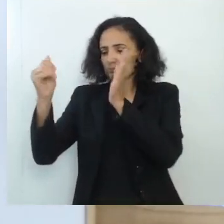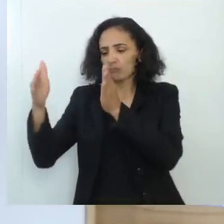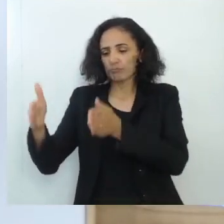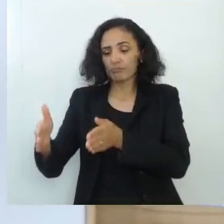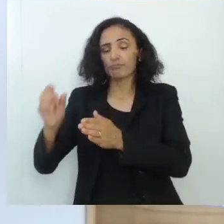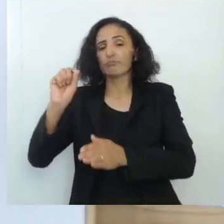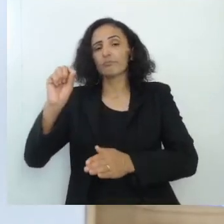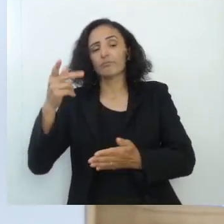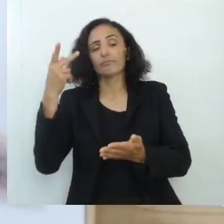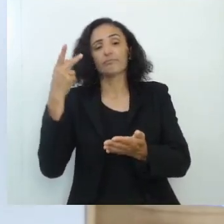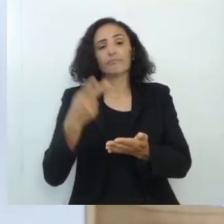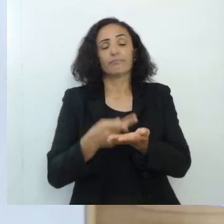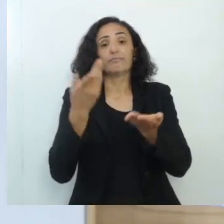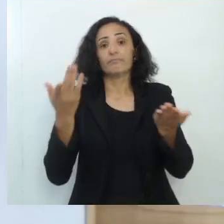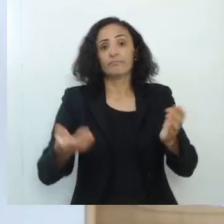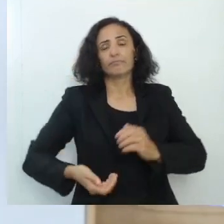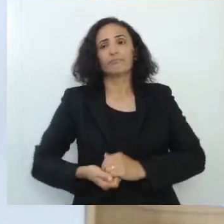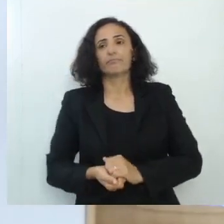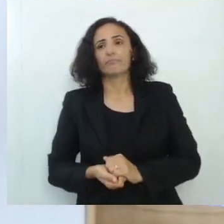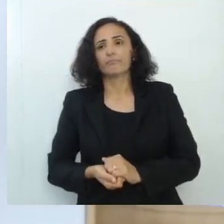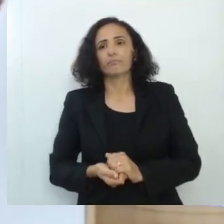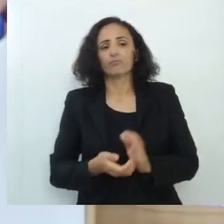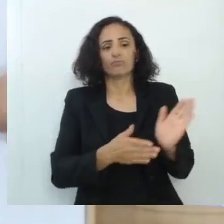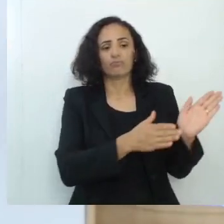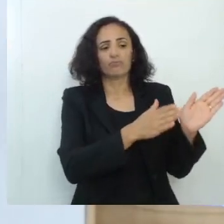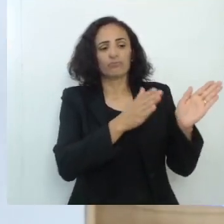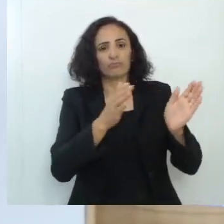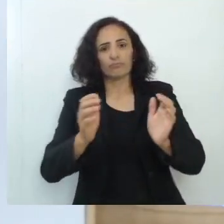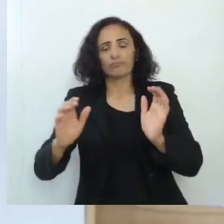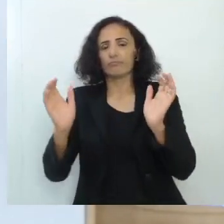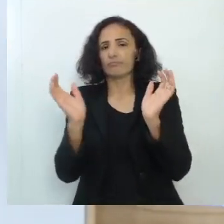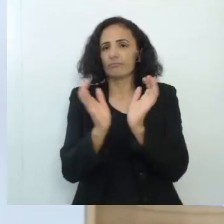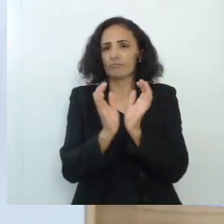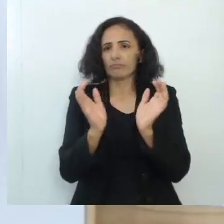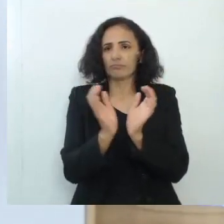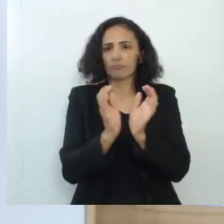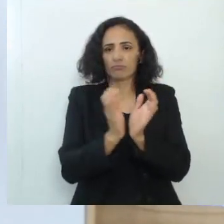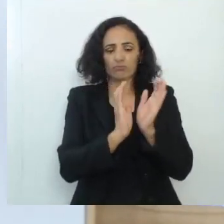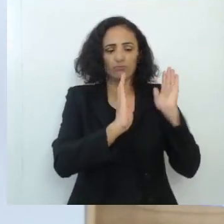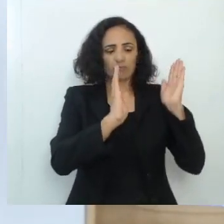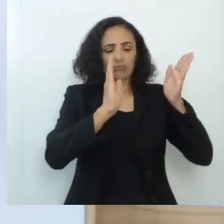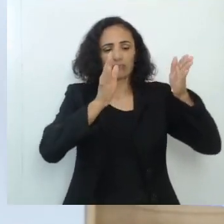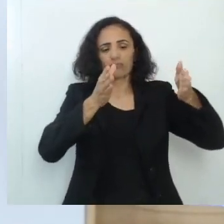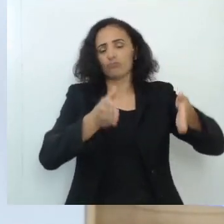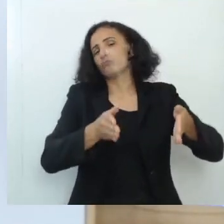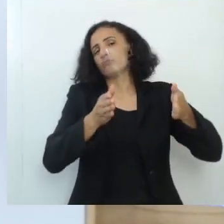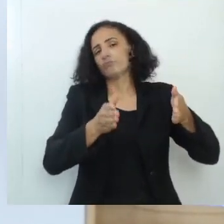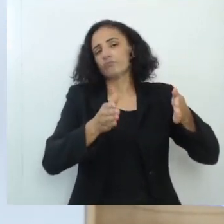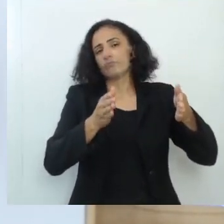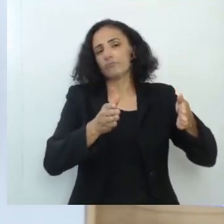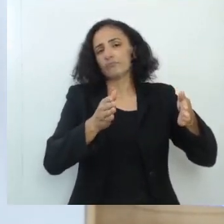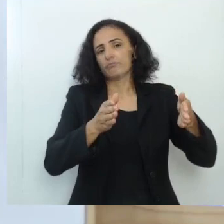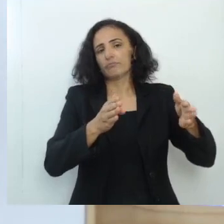vai acontecer? Na danada das pteridófitas, o momento que vai predominar, a fase que vai